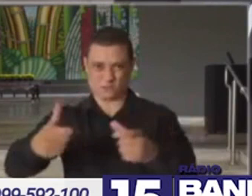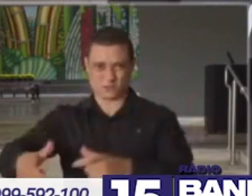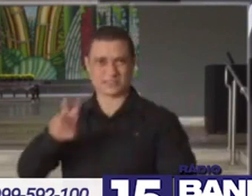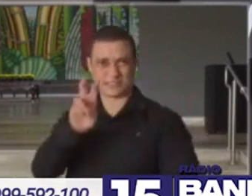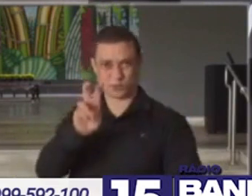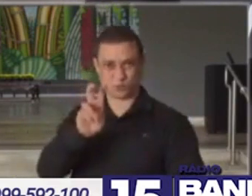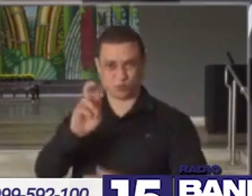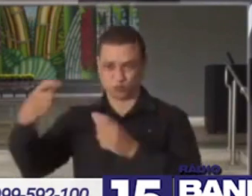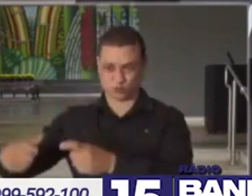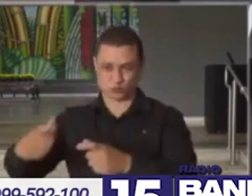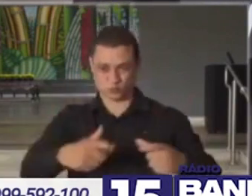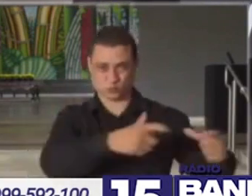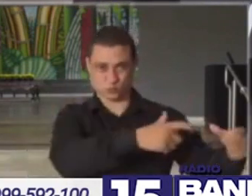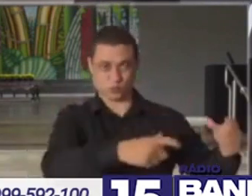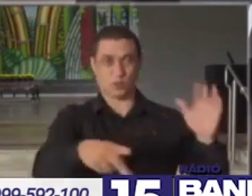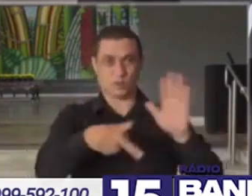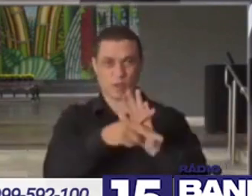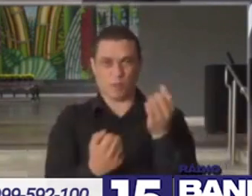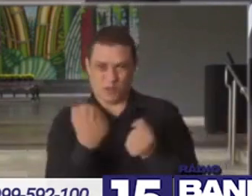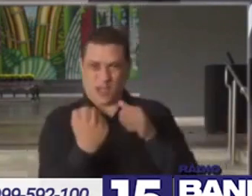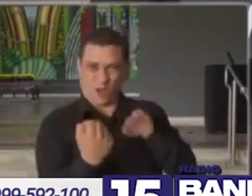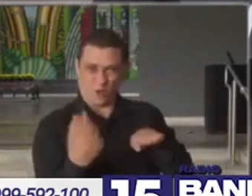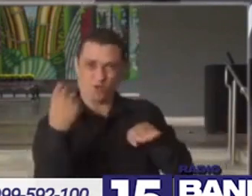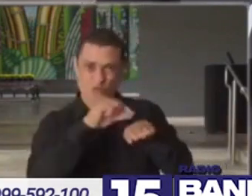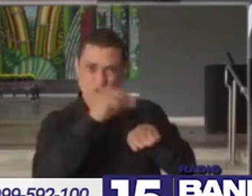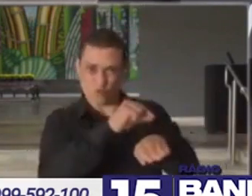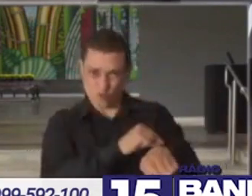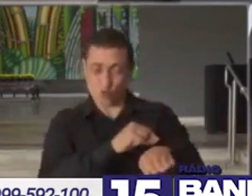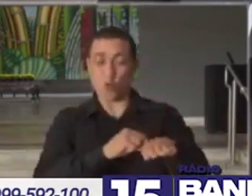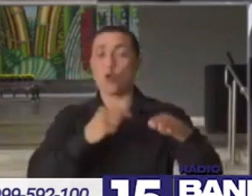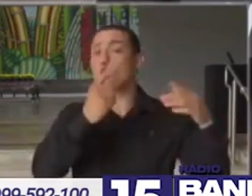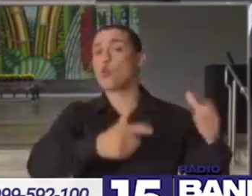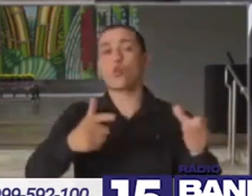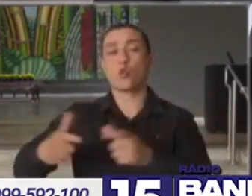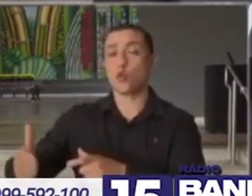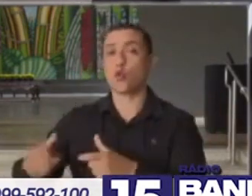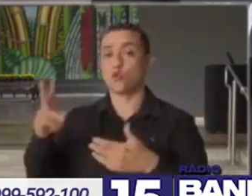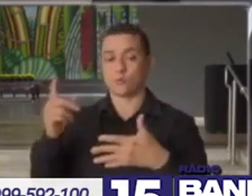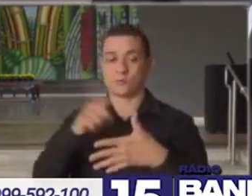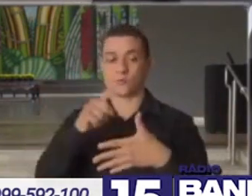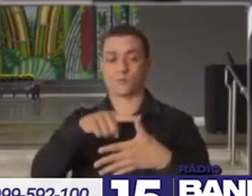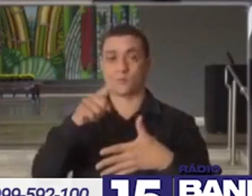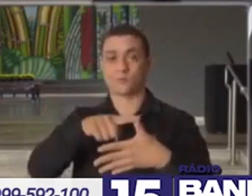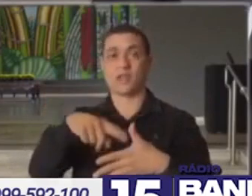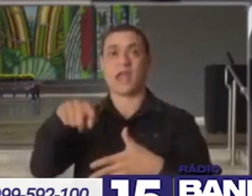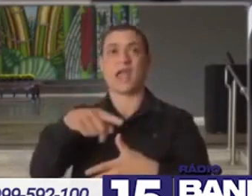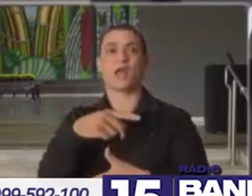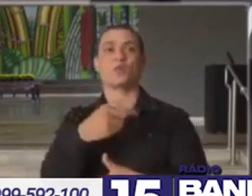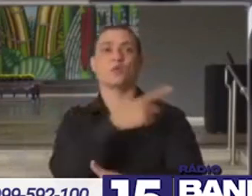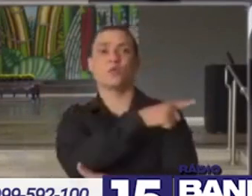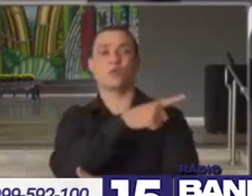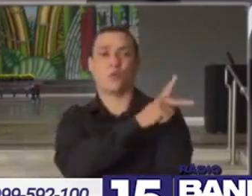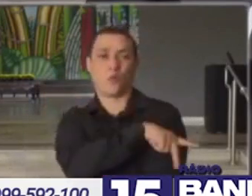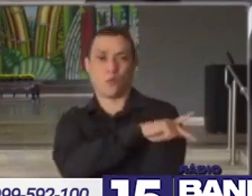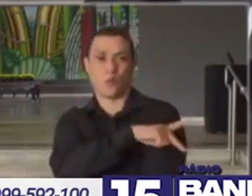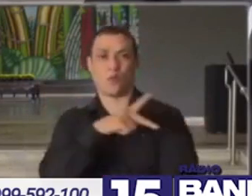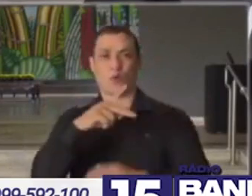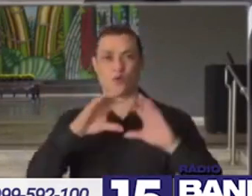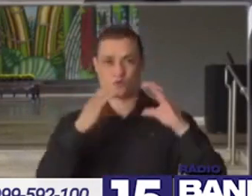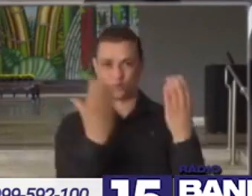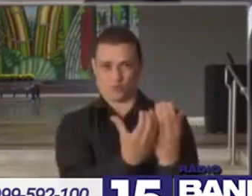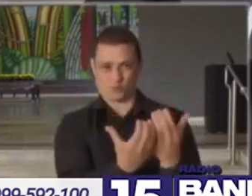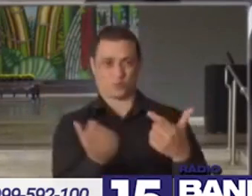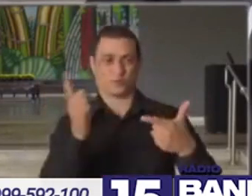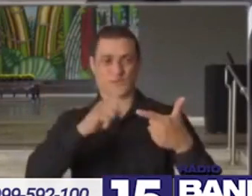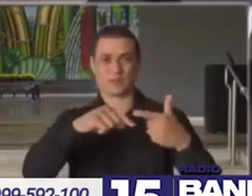os pontos de vacinação receberão a vacina contra a Covid-19 em suas casas.